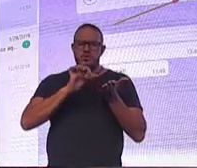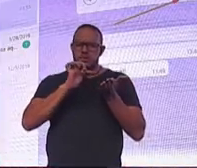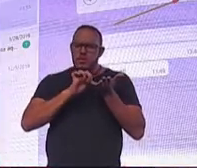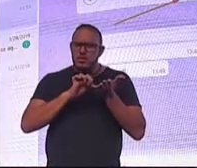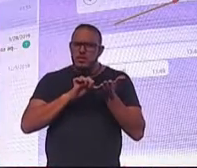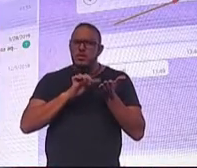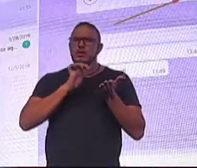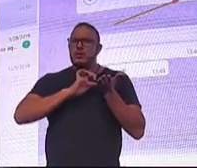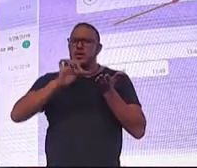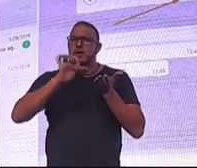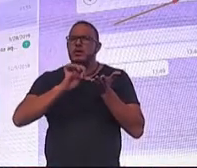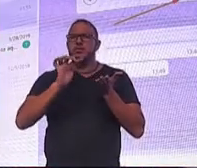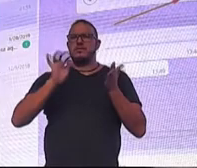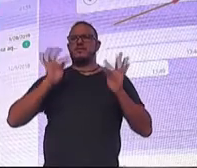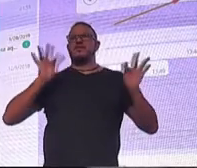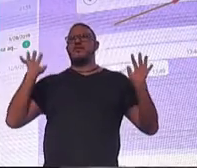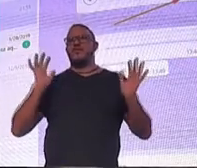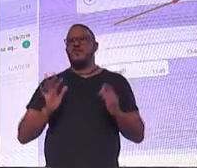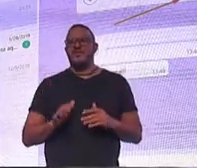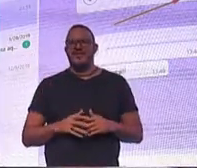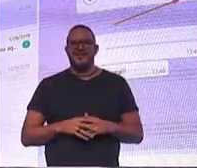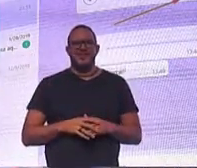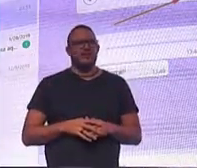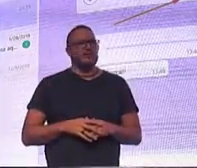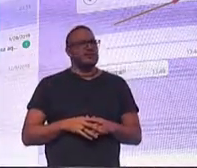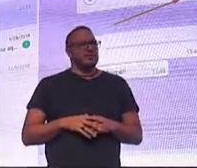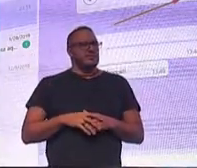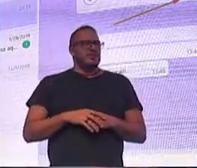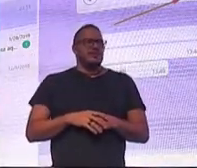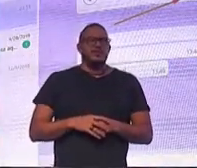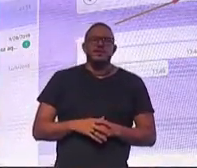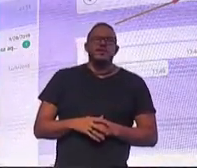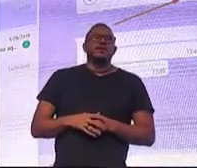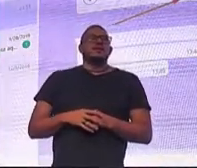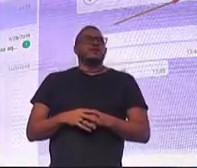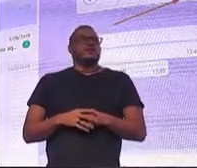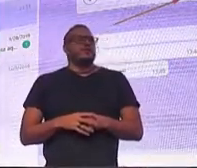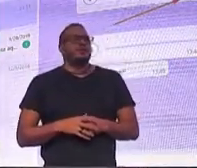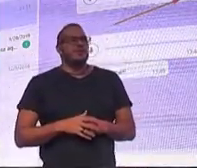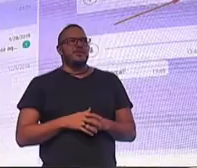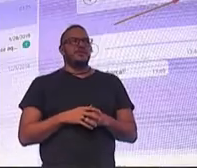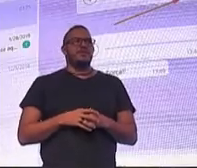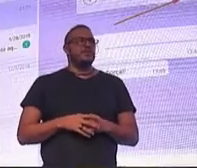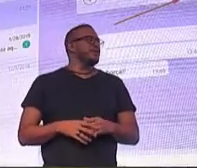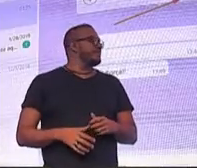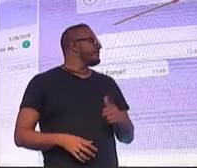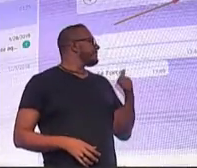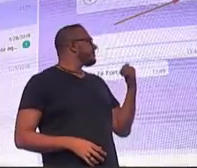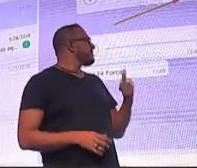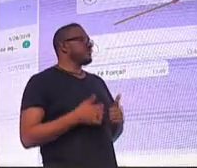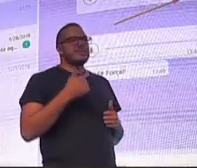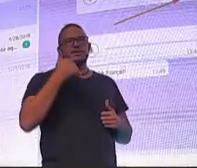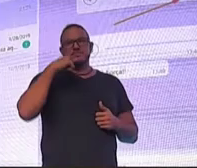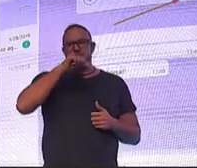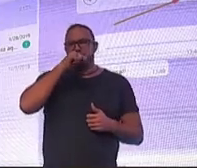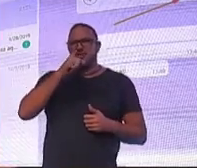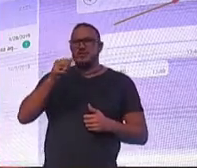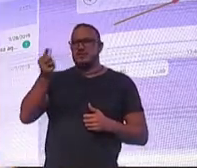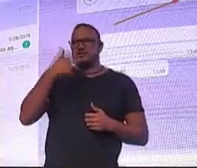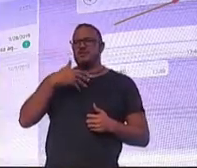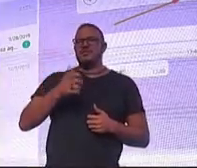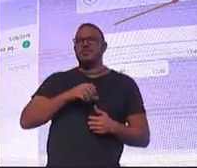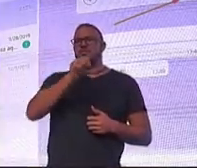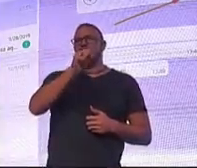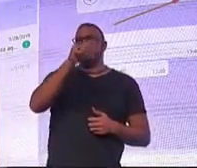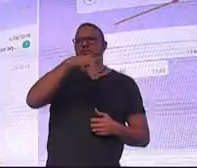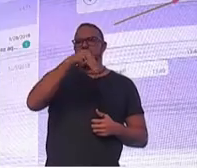áudio. Pensei assim também? Então, olha só. Isso aqui minha mãe mandou um áudio de 8 minutos e 40 e outro de